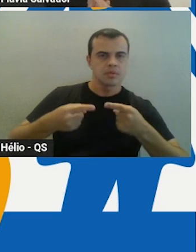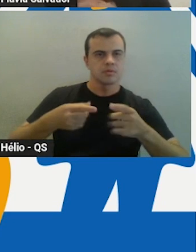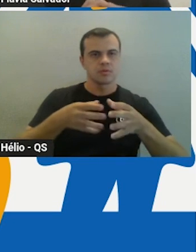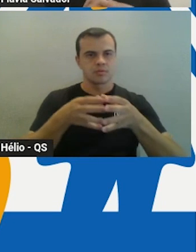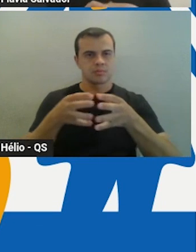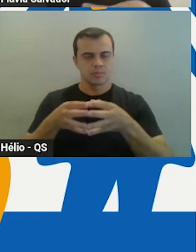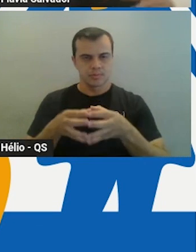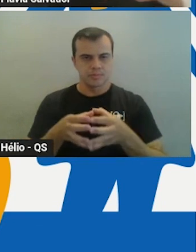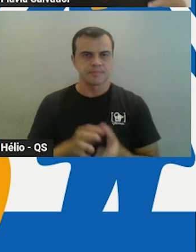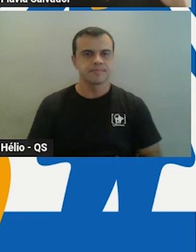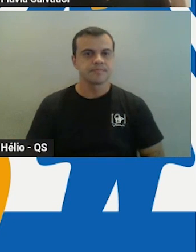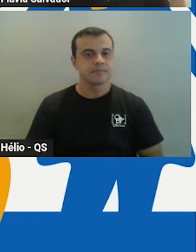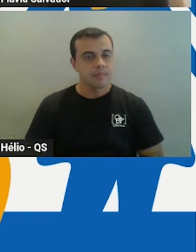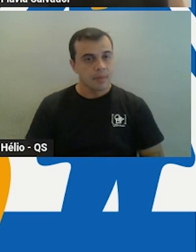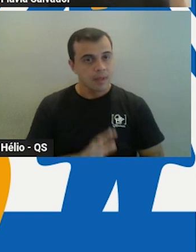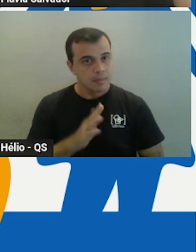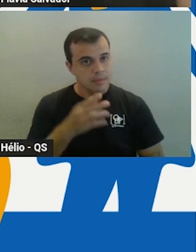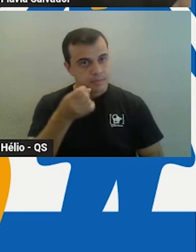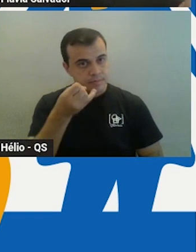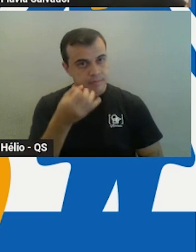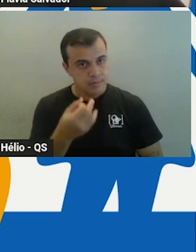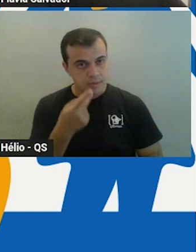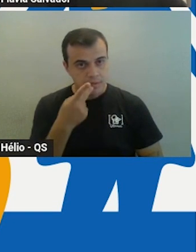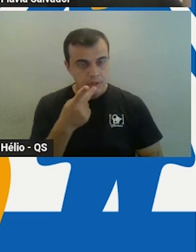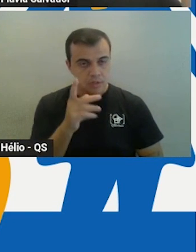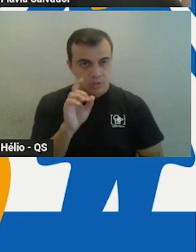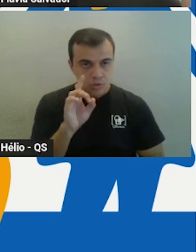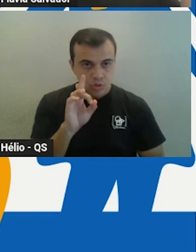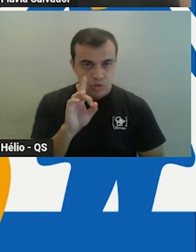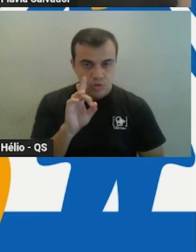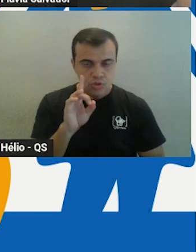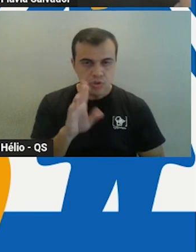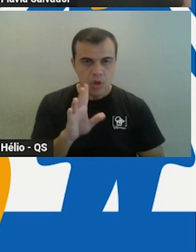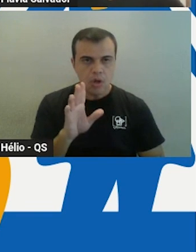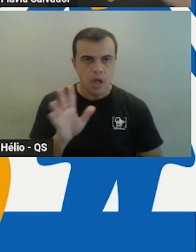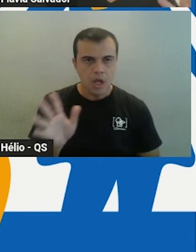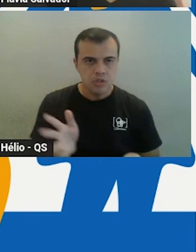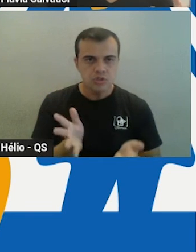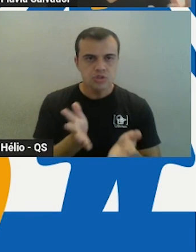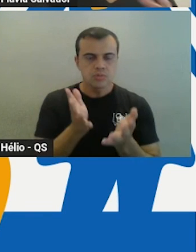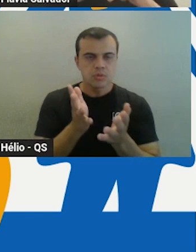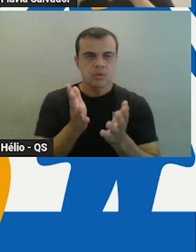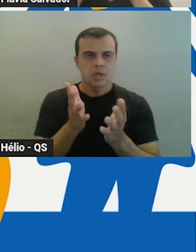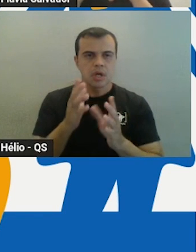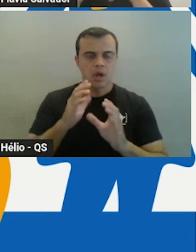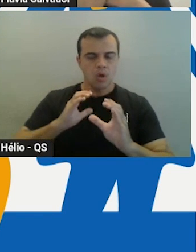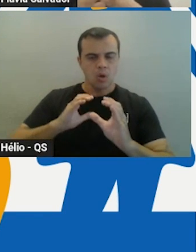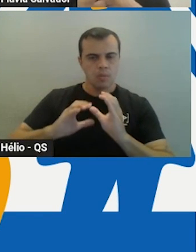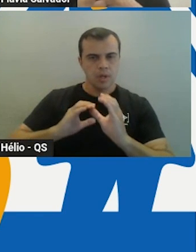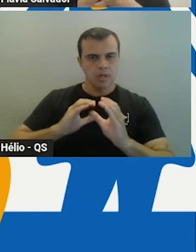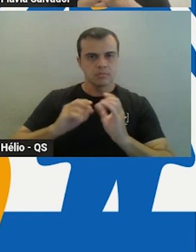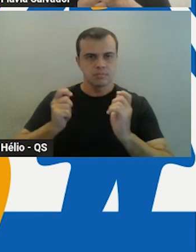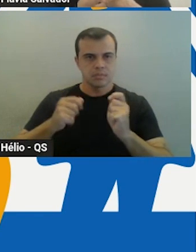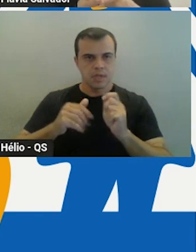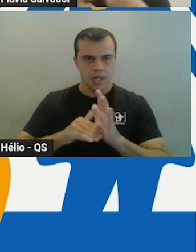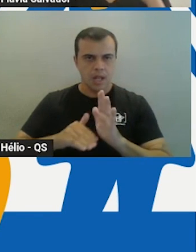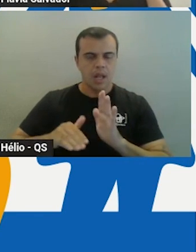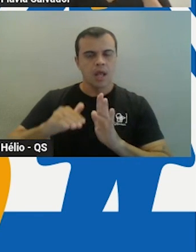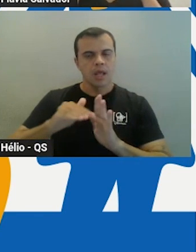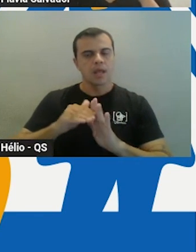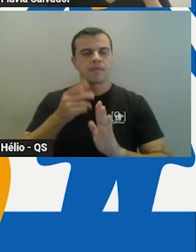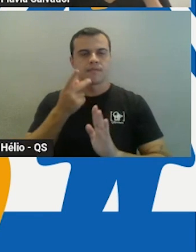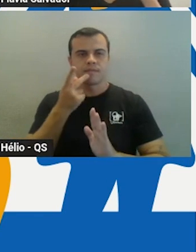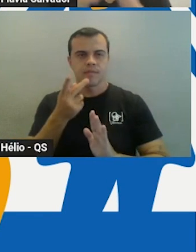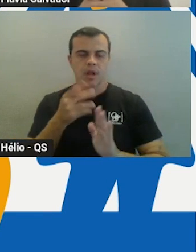lá. Mas é isso. É só através, estimular essa comunicação que vai além da fala